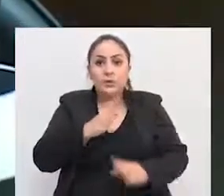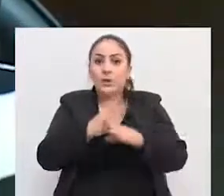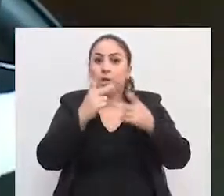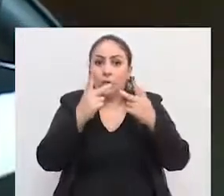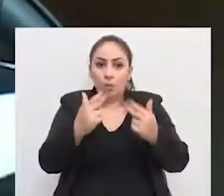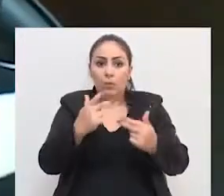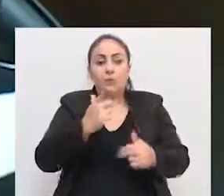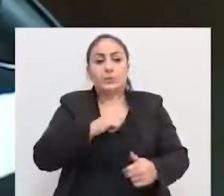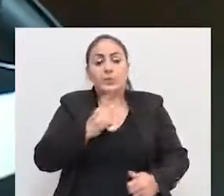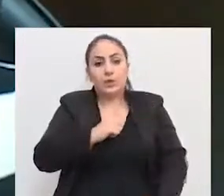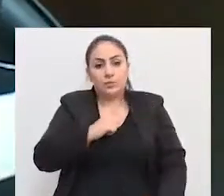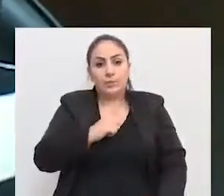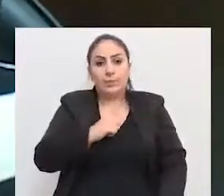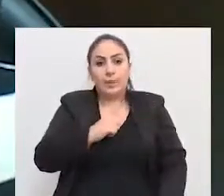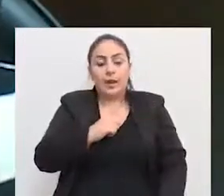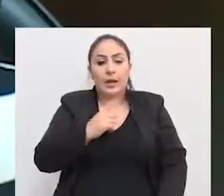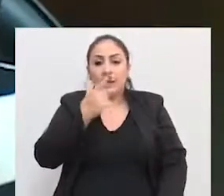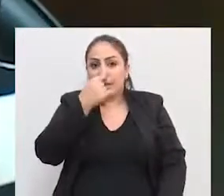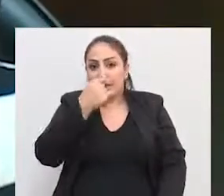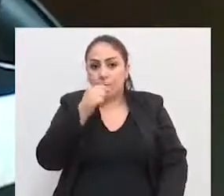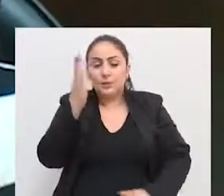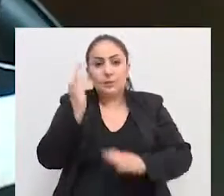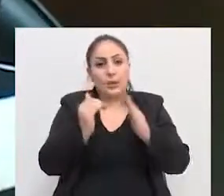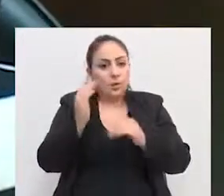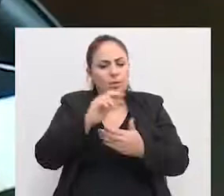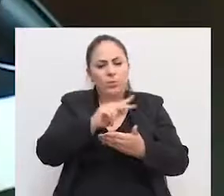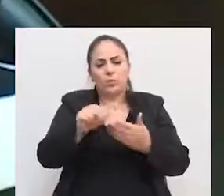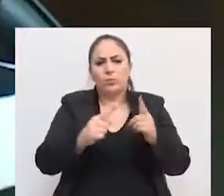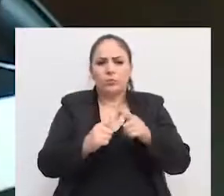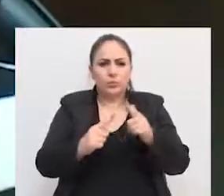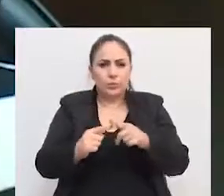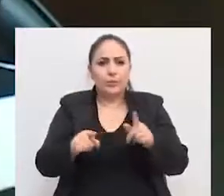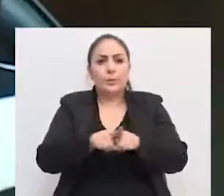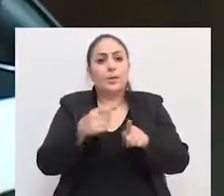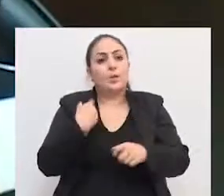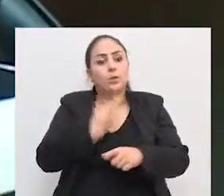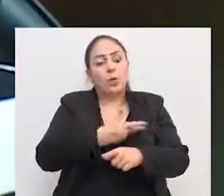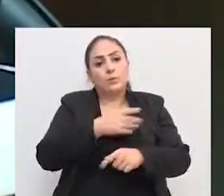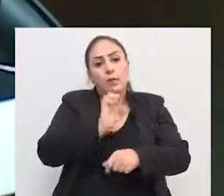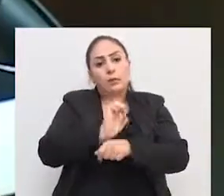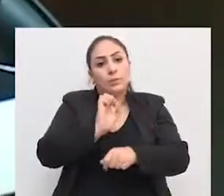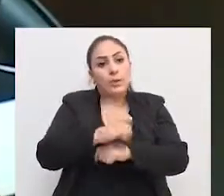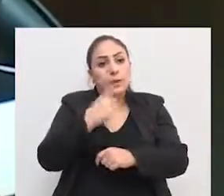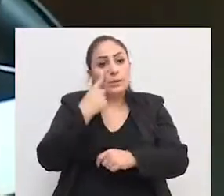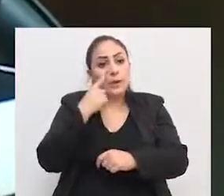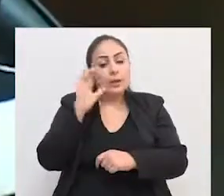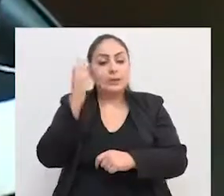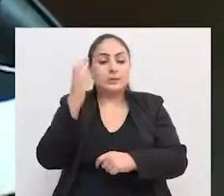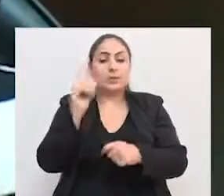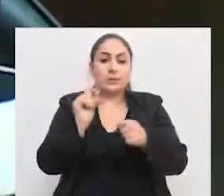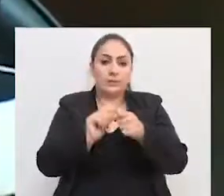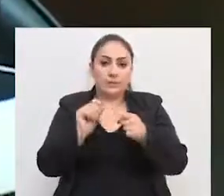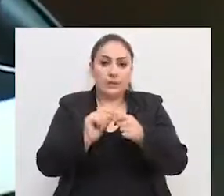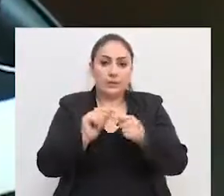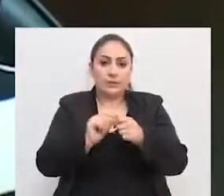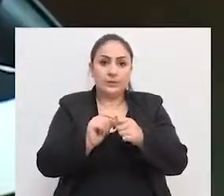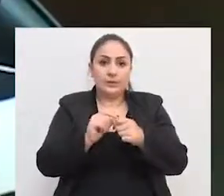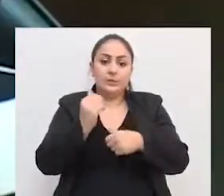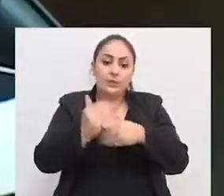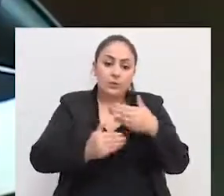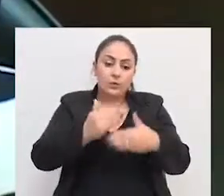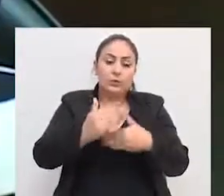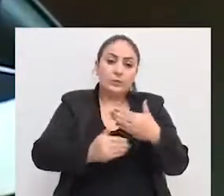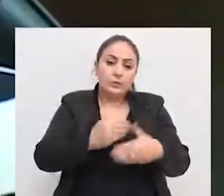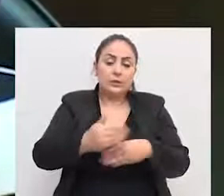assim como veio para o influenza, né? Só que a gente tem que esperar que a ciência faça